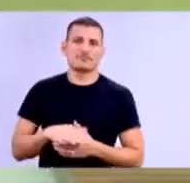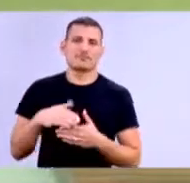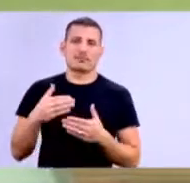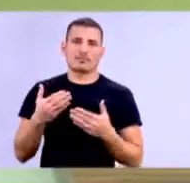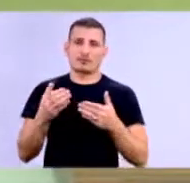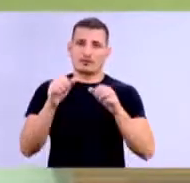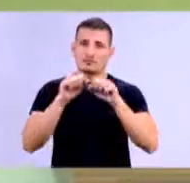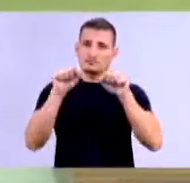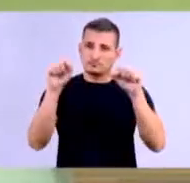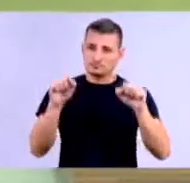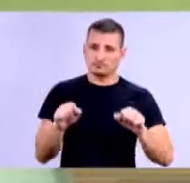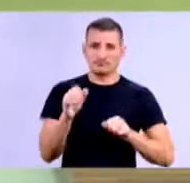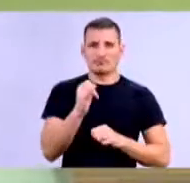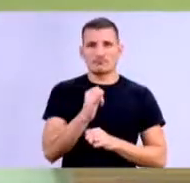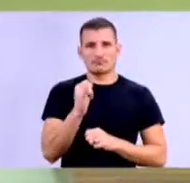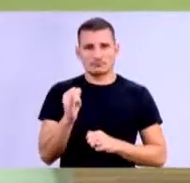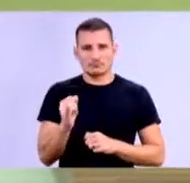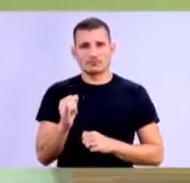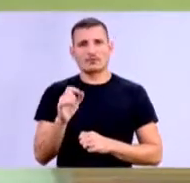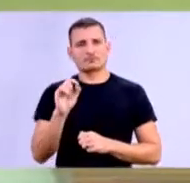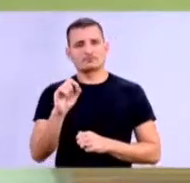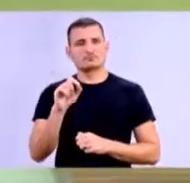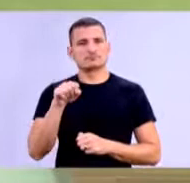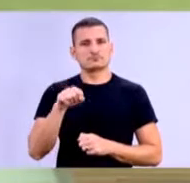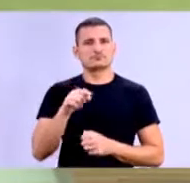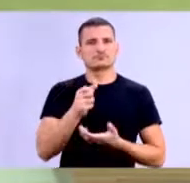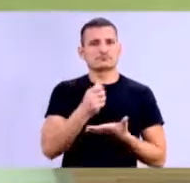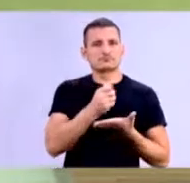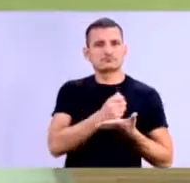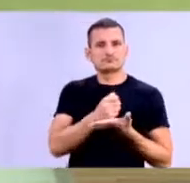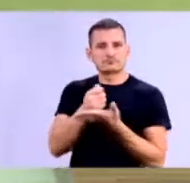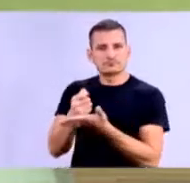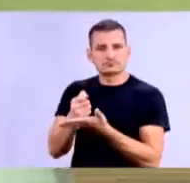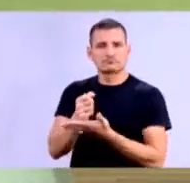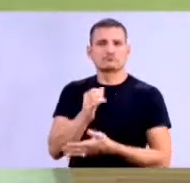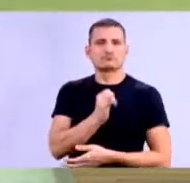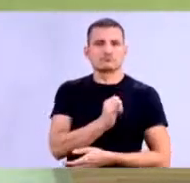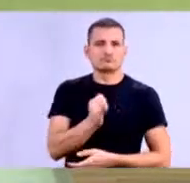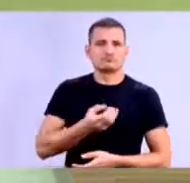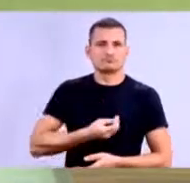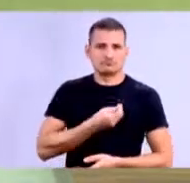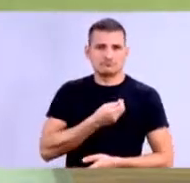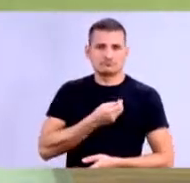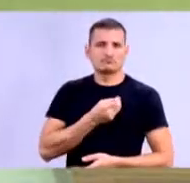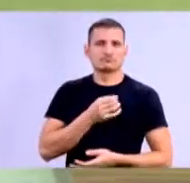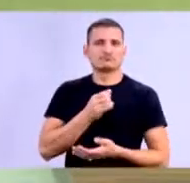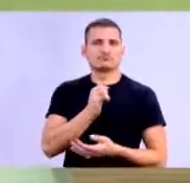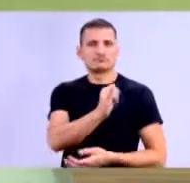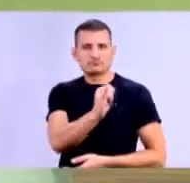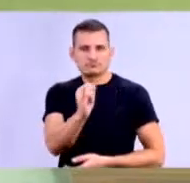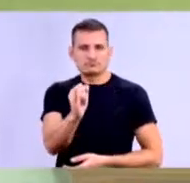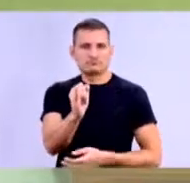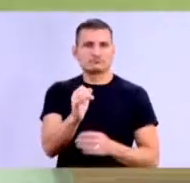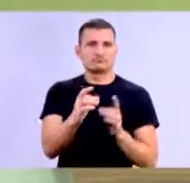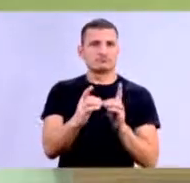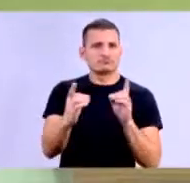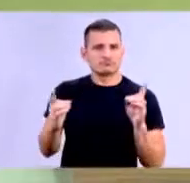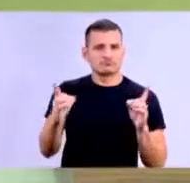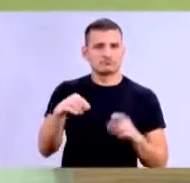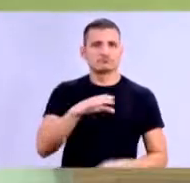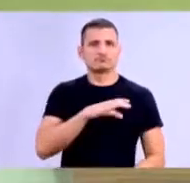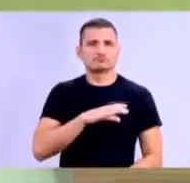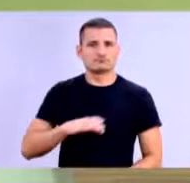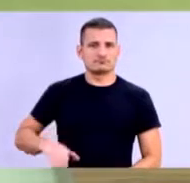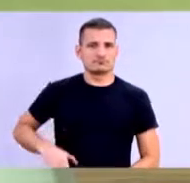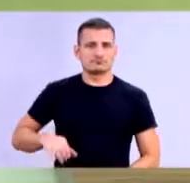de tutoria, que é aquele que conta com o auxílio de tutores presenciais, tutores à distância, que são os coordenadores de